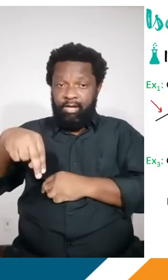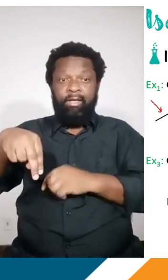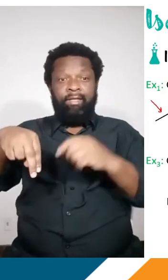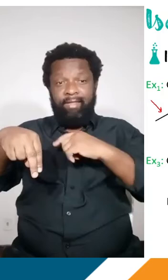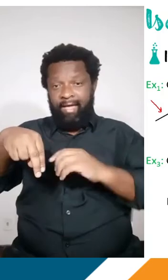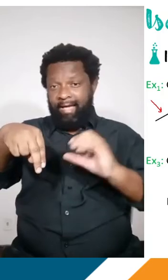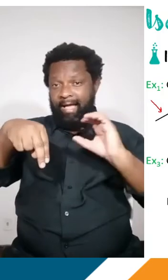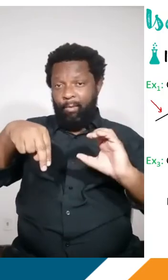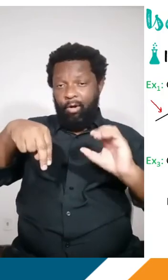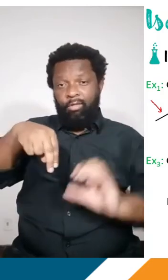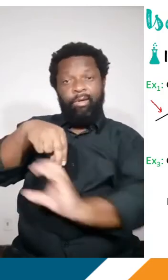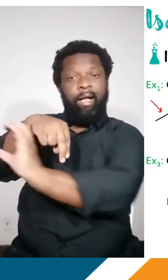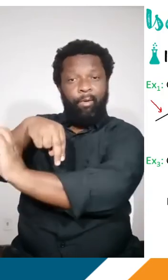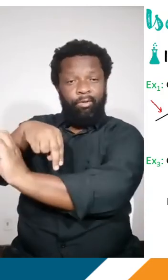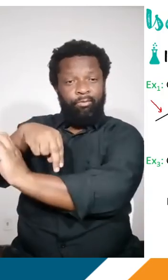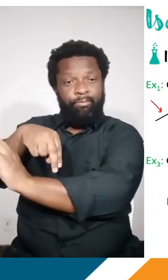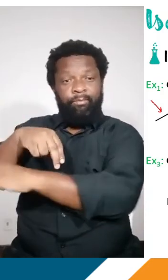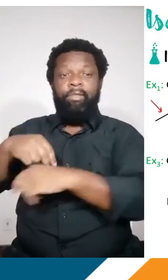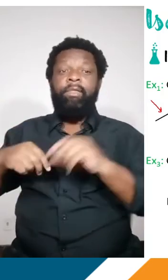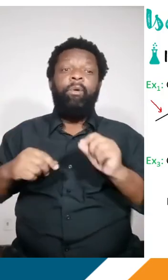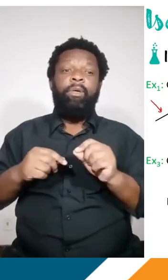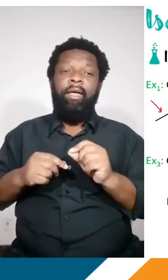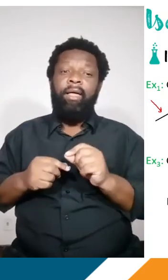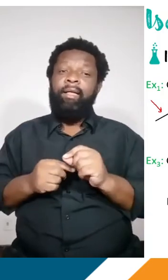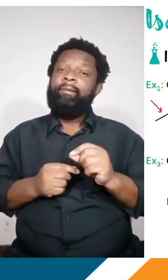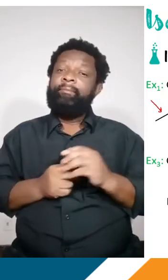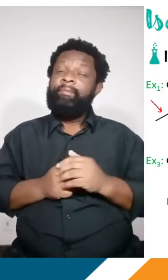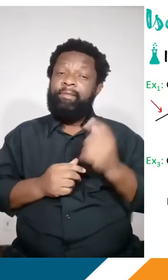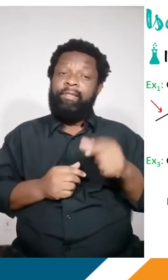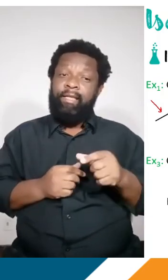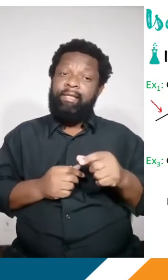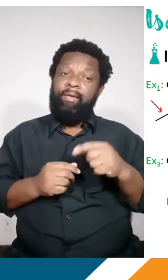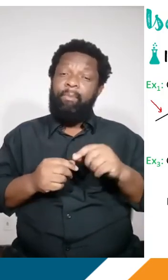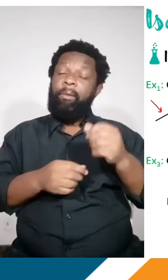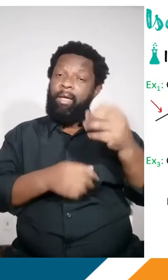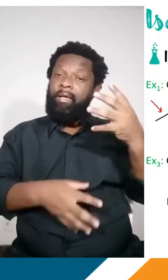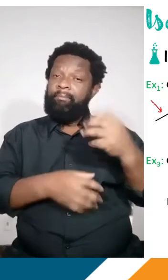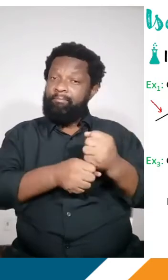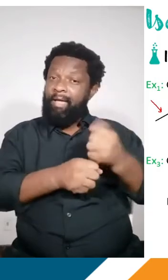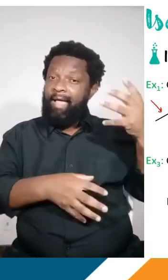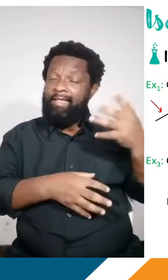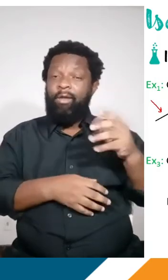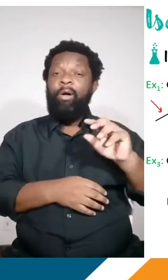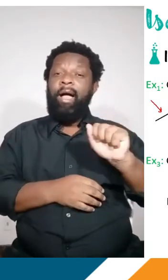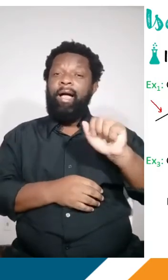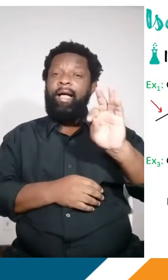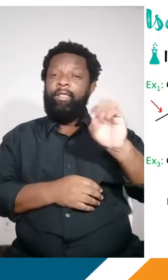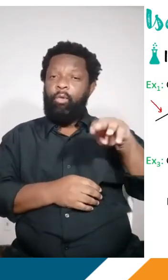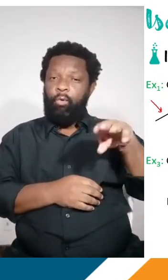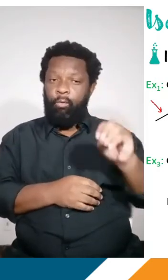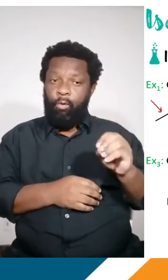carbonos. Então, esse daqui é um nitrogênio que é considerado um heteroátomo. Sendo assim, a primeira cadeia